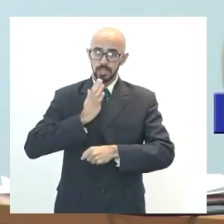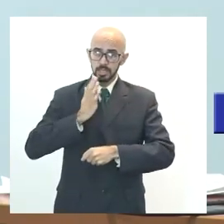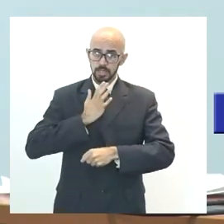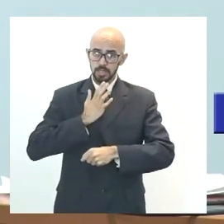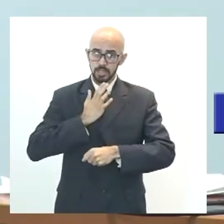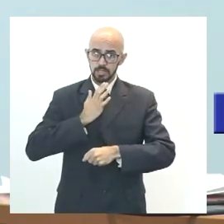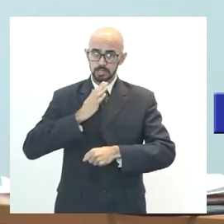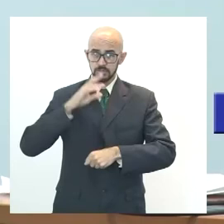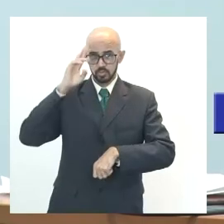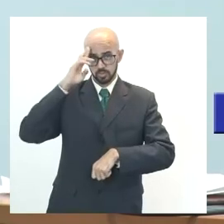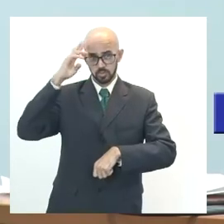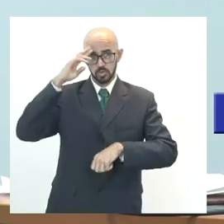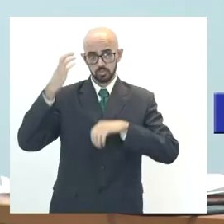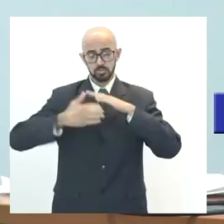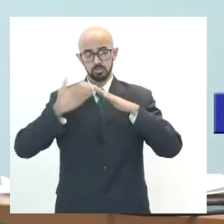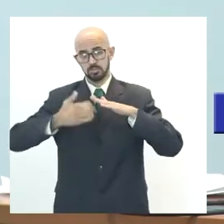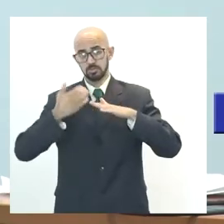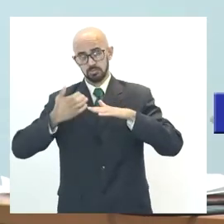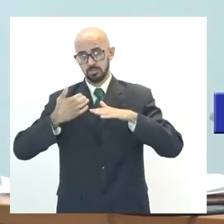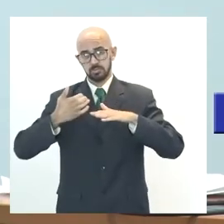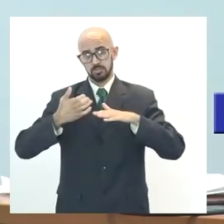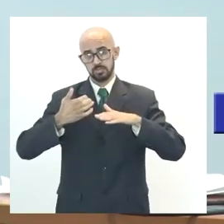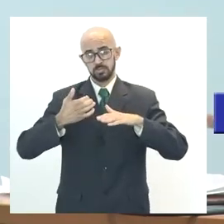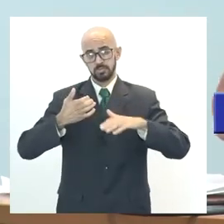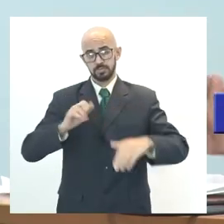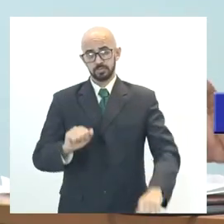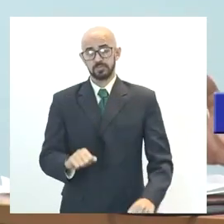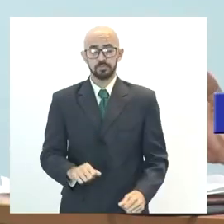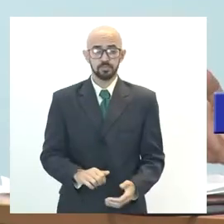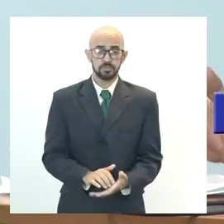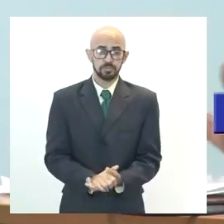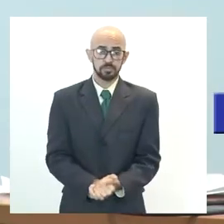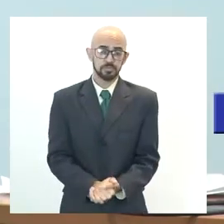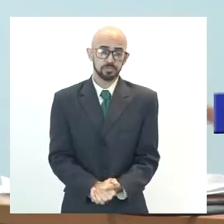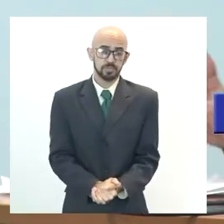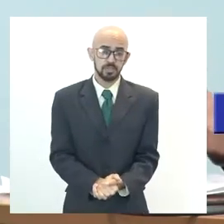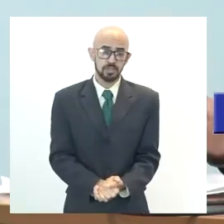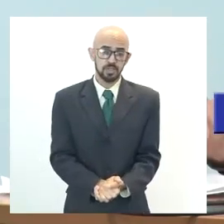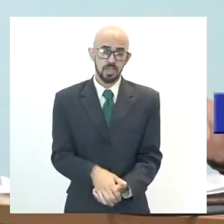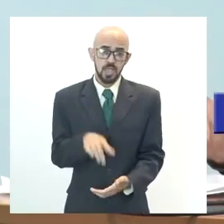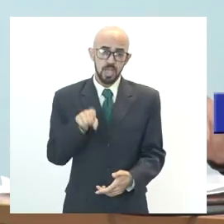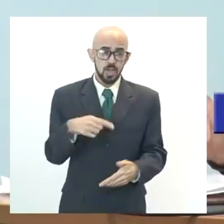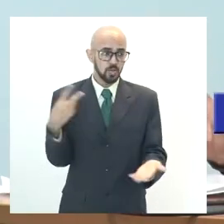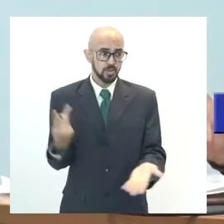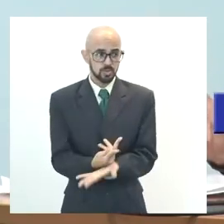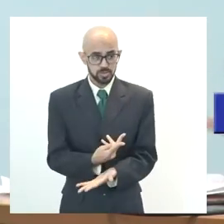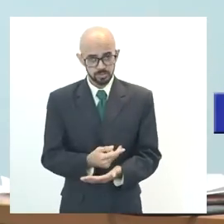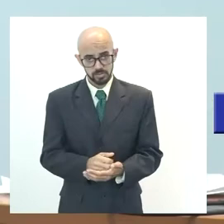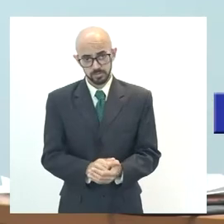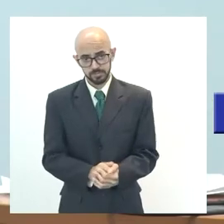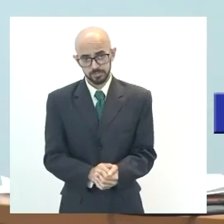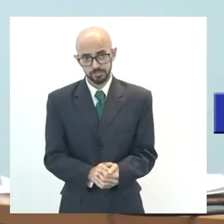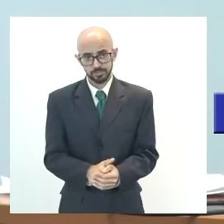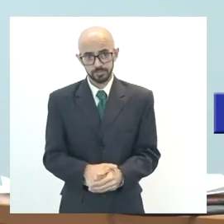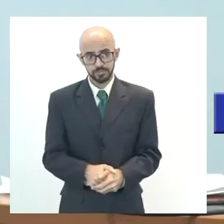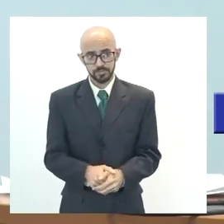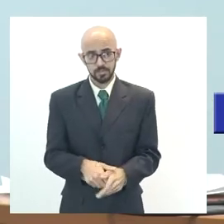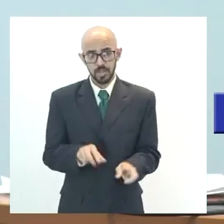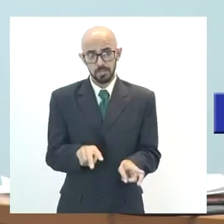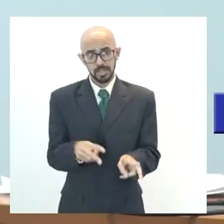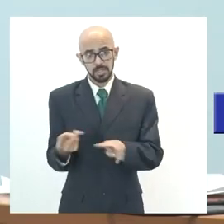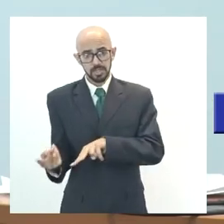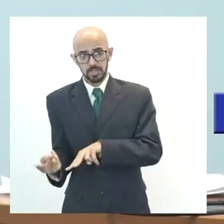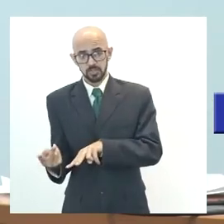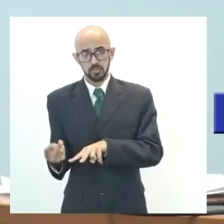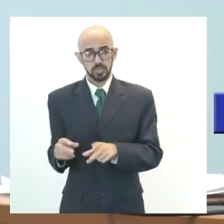empresários nas grandes com conglomerados empresariais é disso que se trata é uma transferência